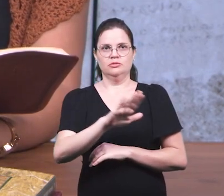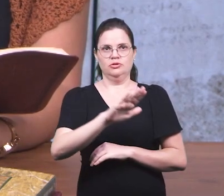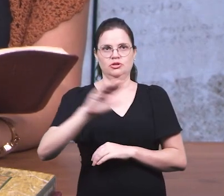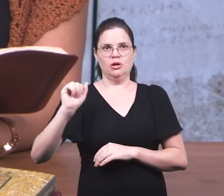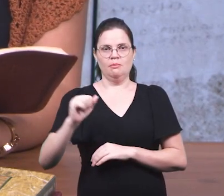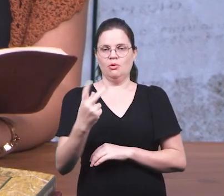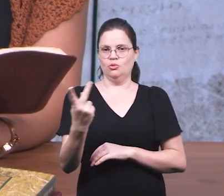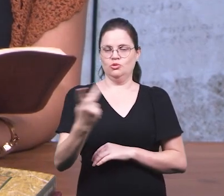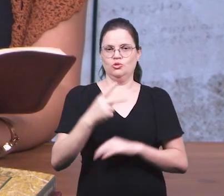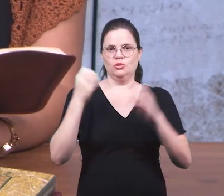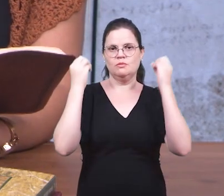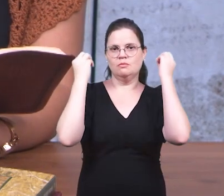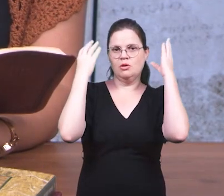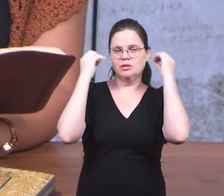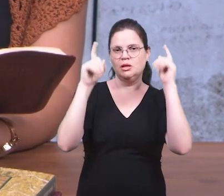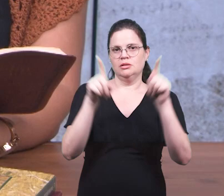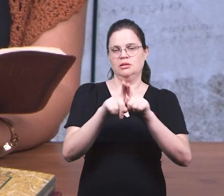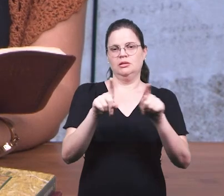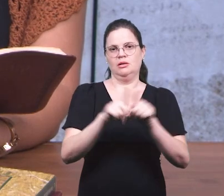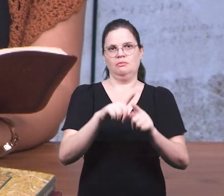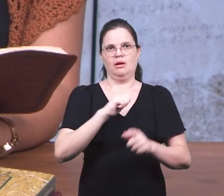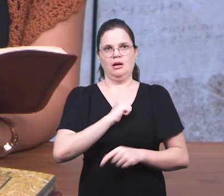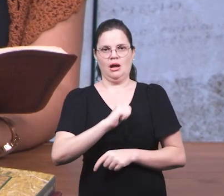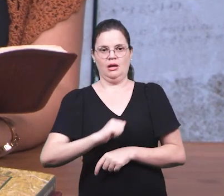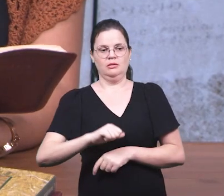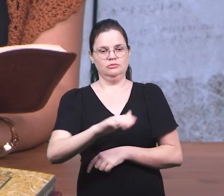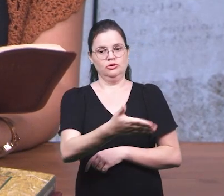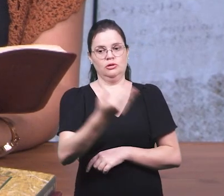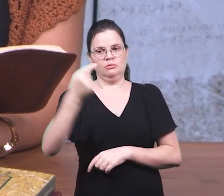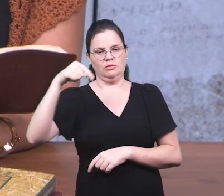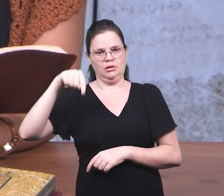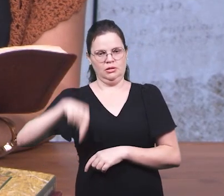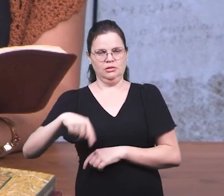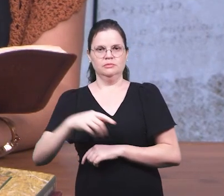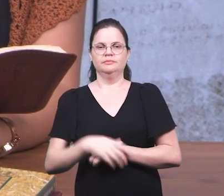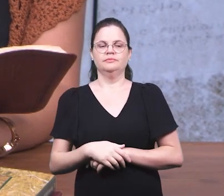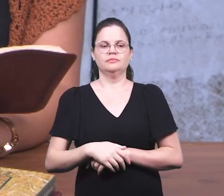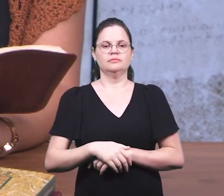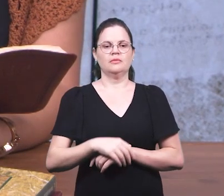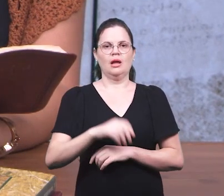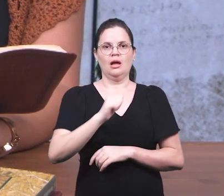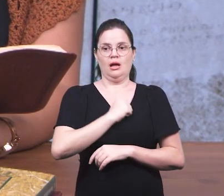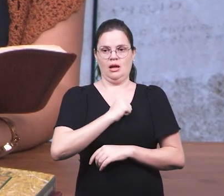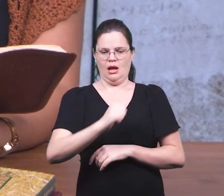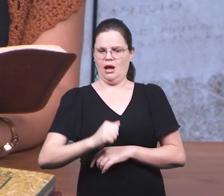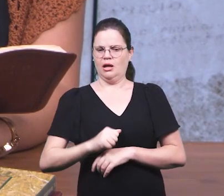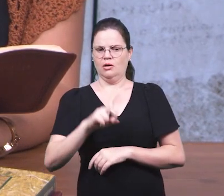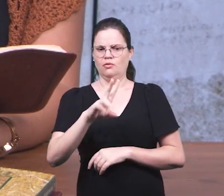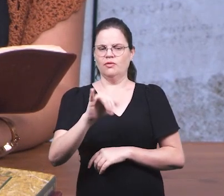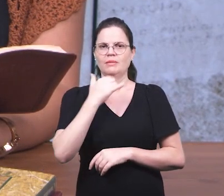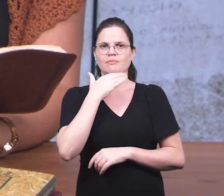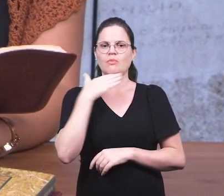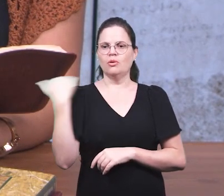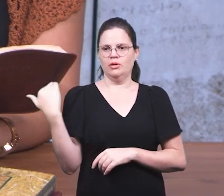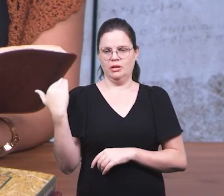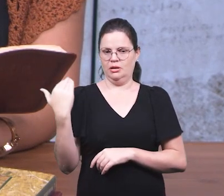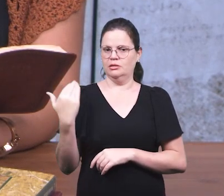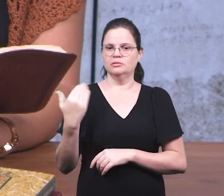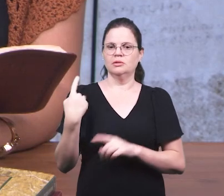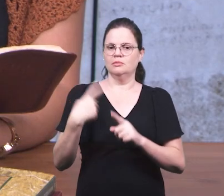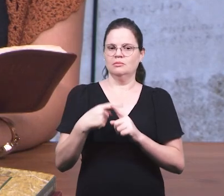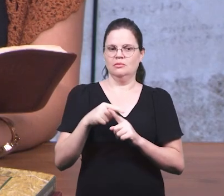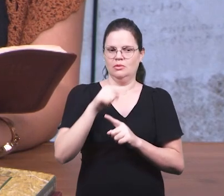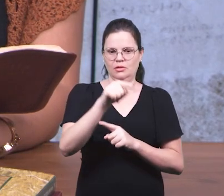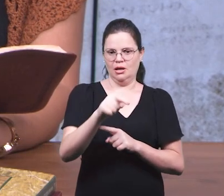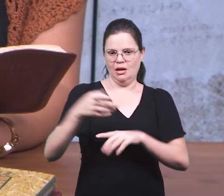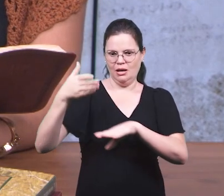Or, nos termos da terra de Edom, dizendo: Arão recolhido será a seus povos, porque